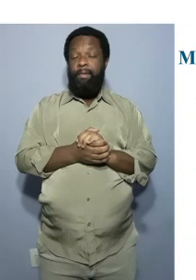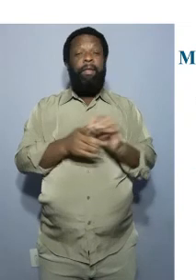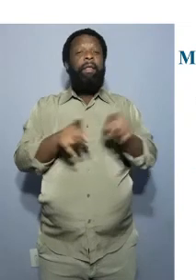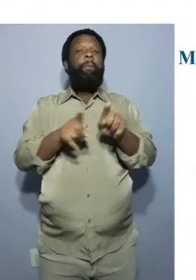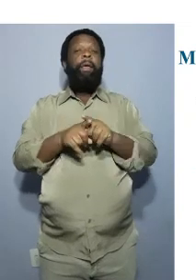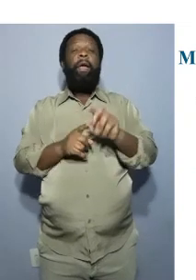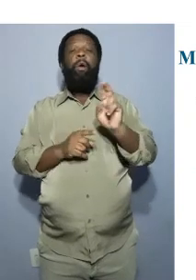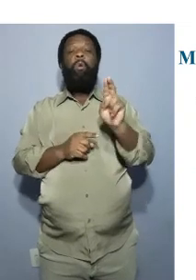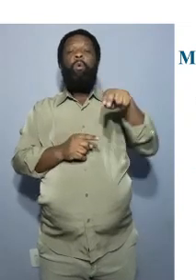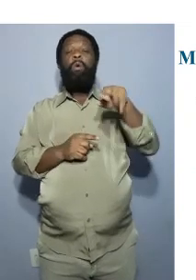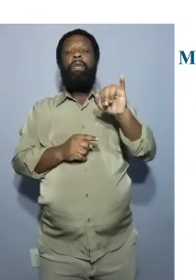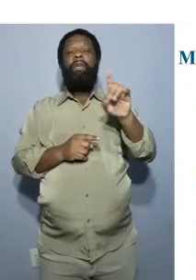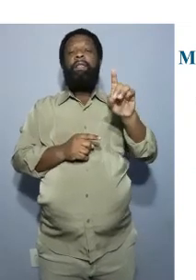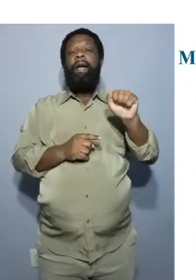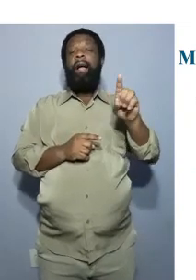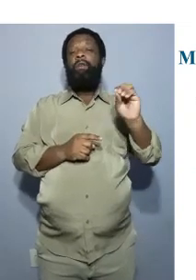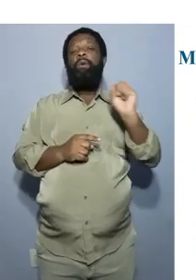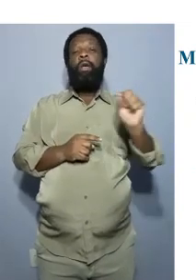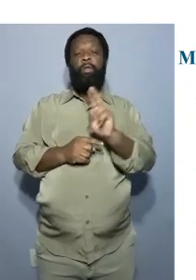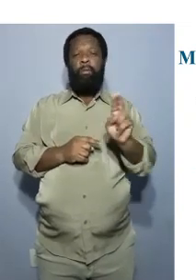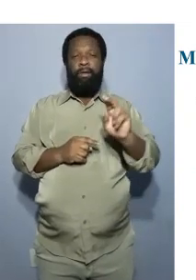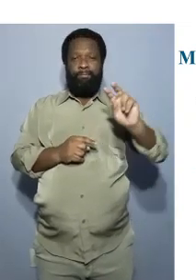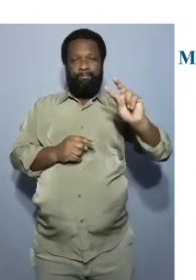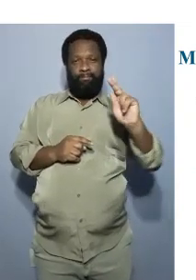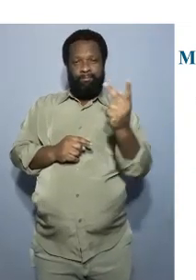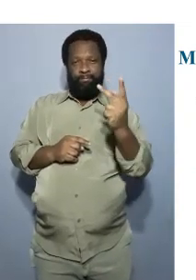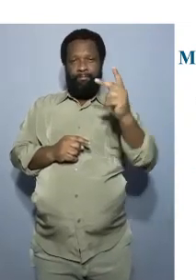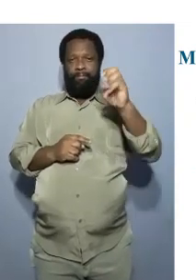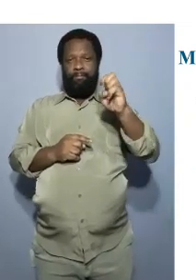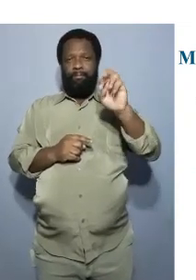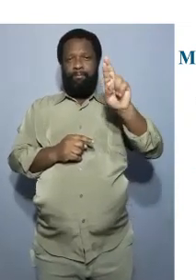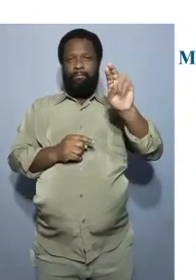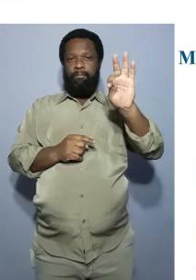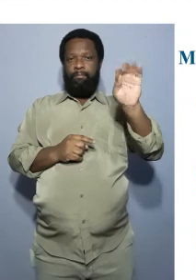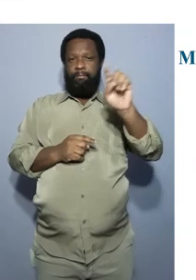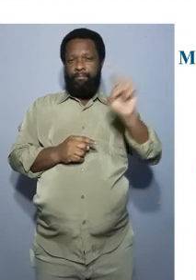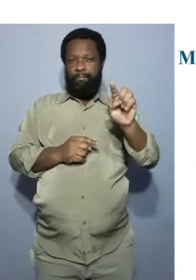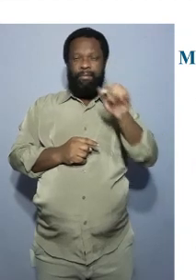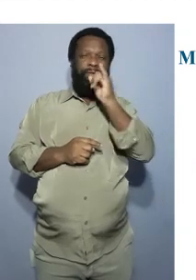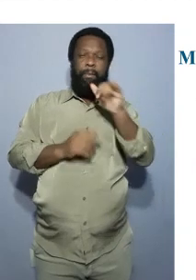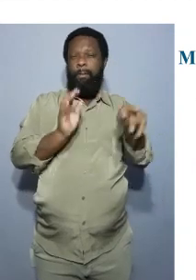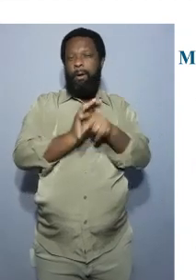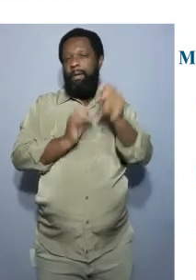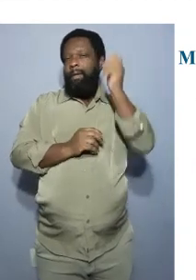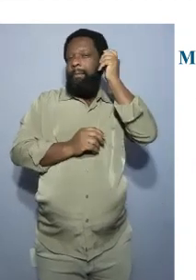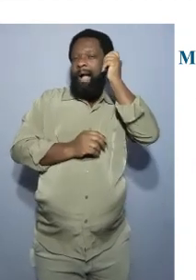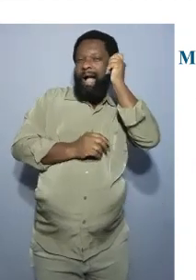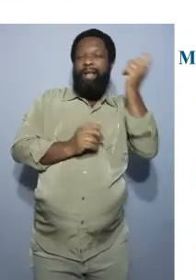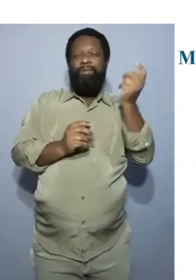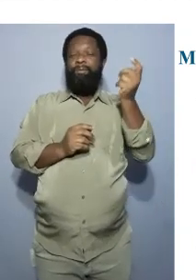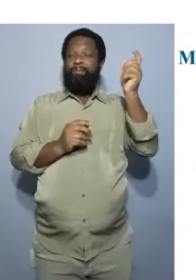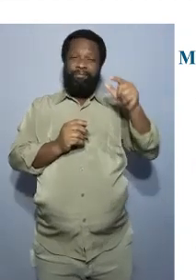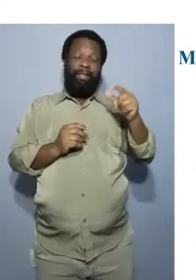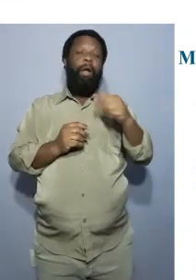fórmula. Unidade. Hertz é uma delas. Vocês já devem ter ouvido em rádio, kilohertz, megahertz, então, são